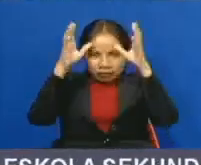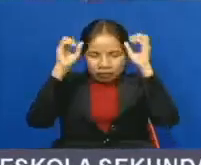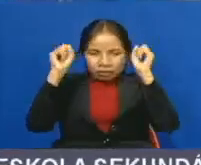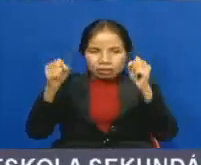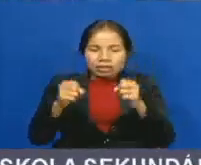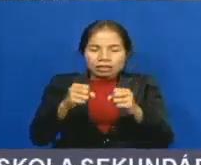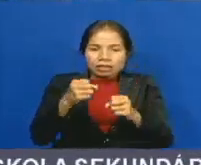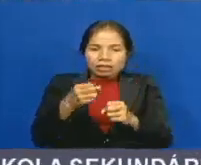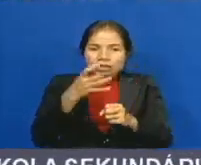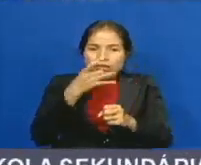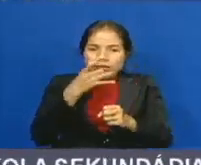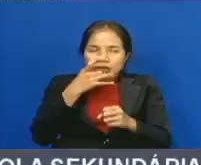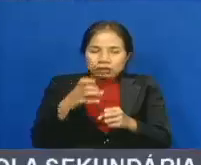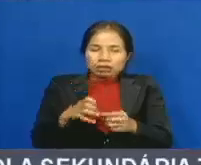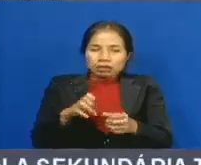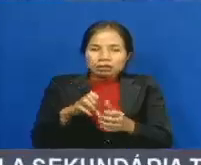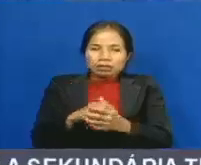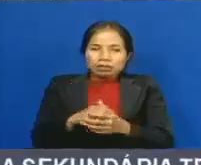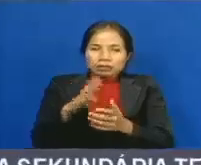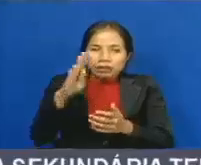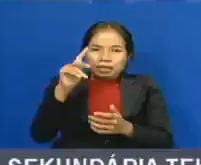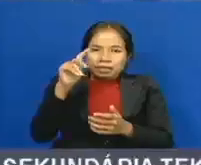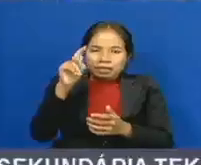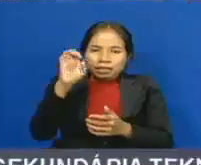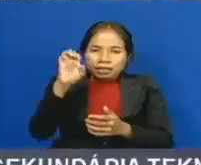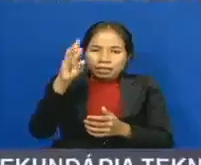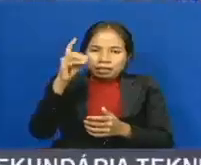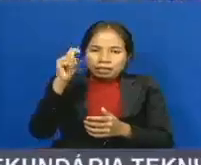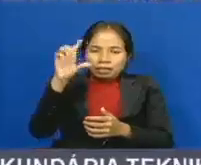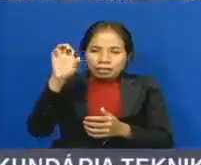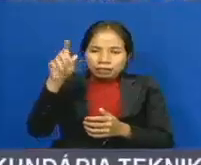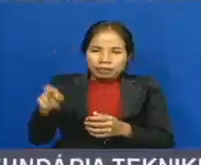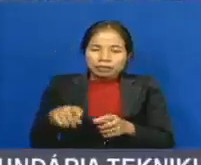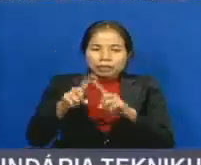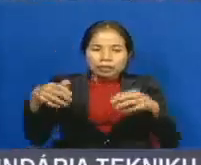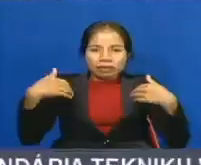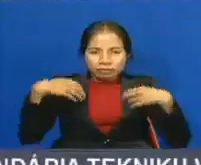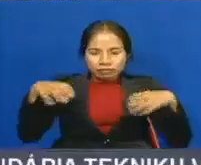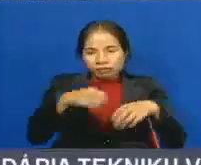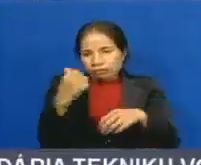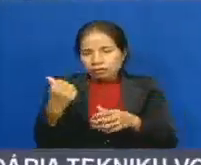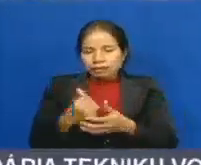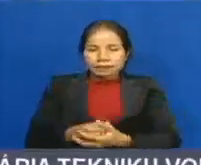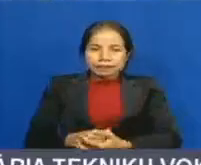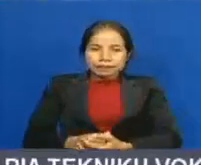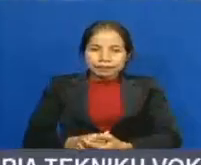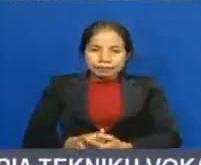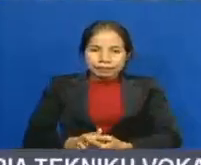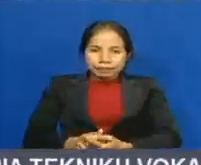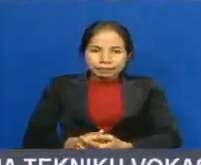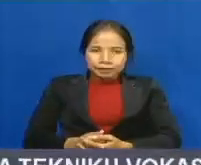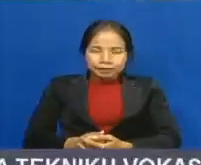Eletricidade Timor-Leste Empresa Pública, mas bem ocupado o serviço selo. Estefânia Salsinha, Lídia